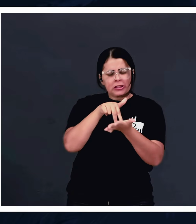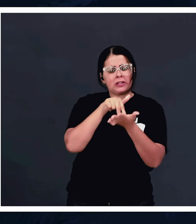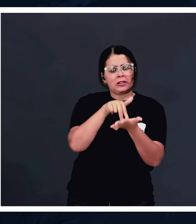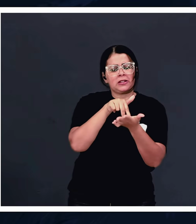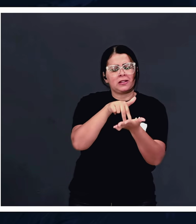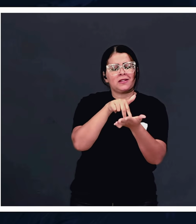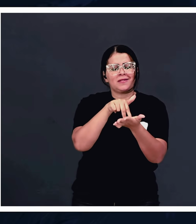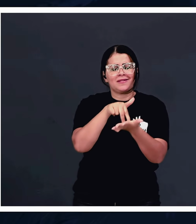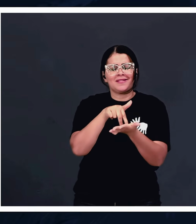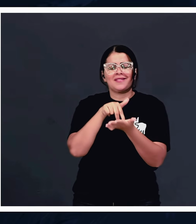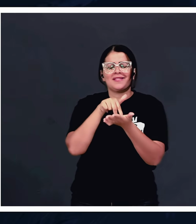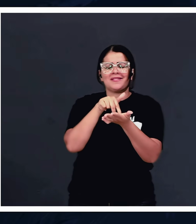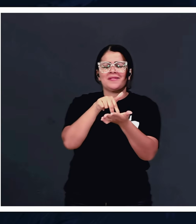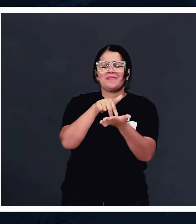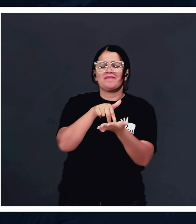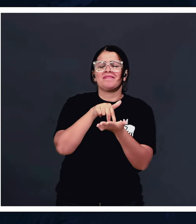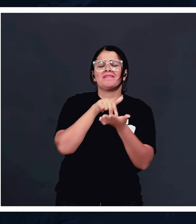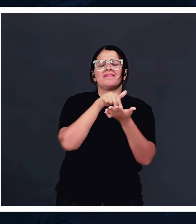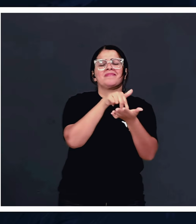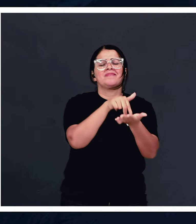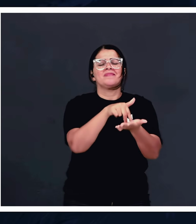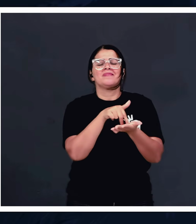tempestades, as lutas.